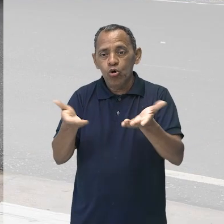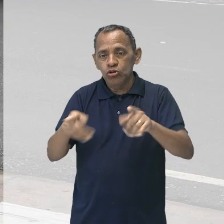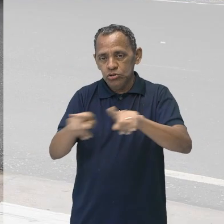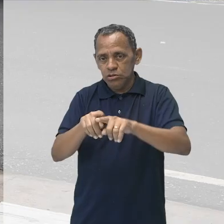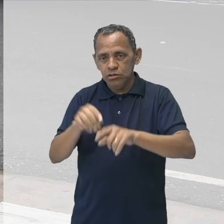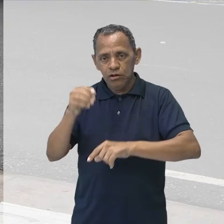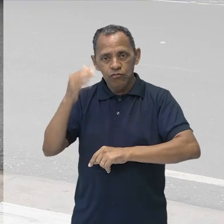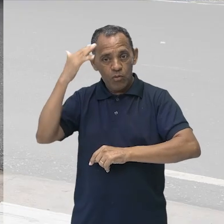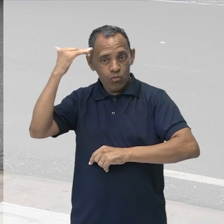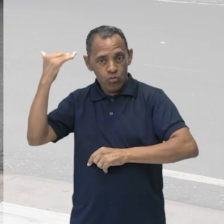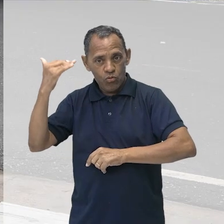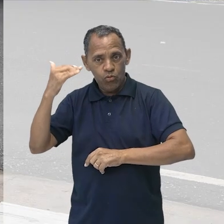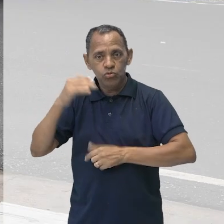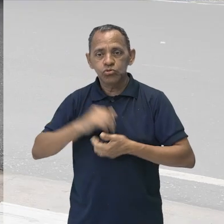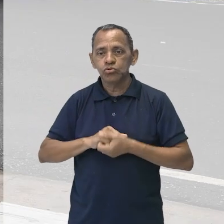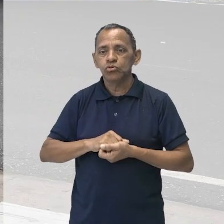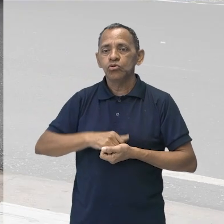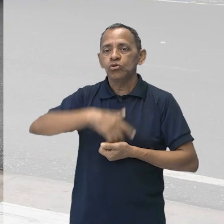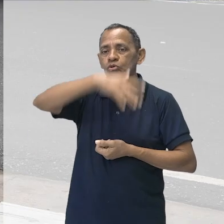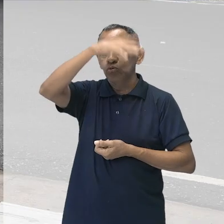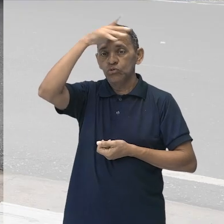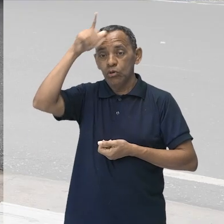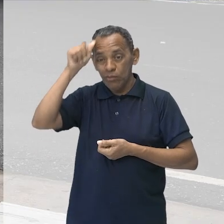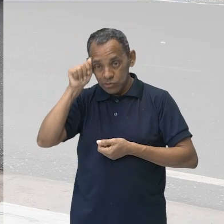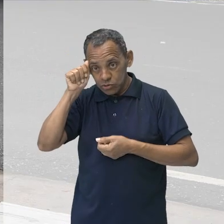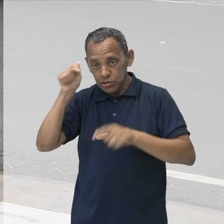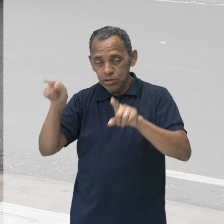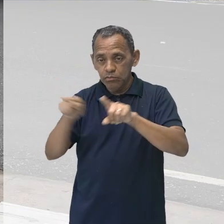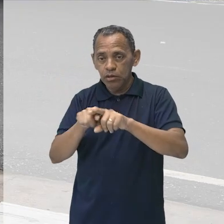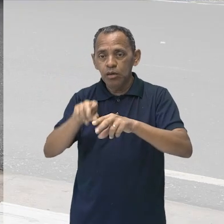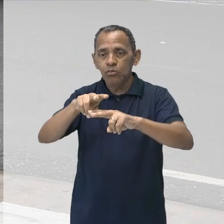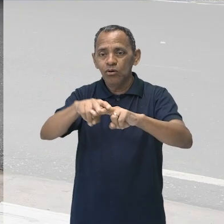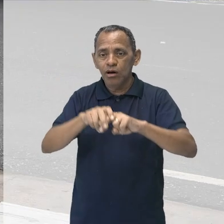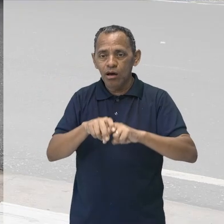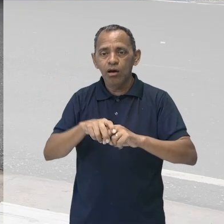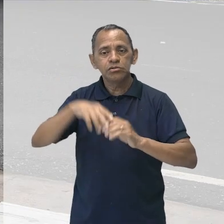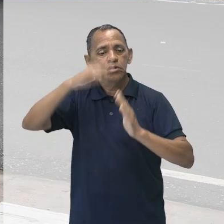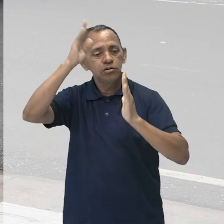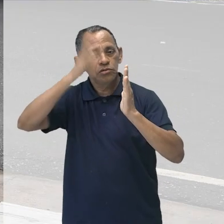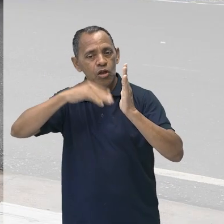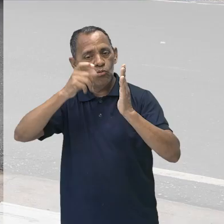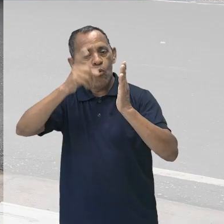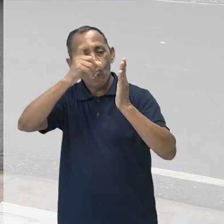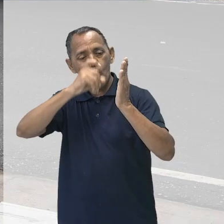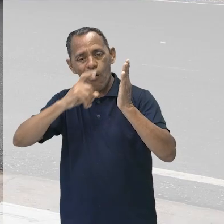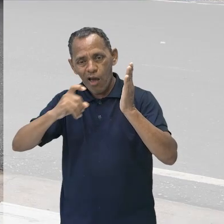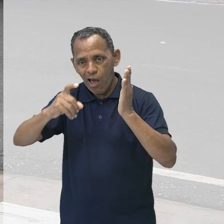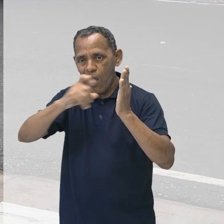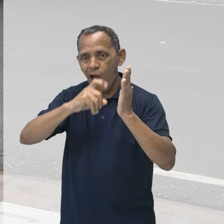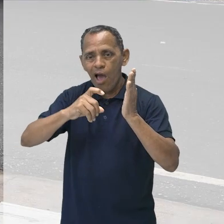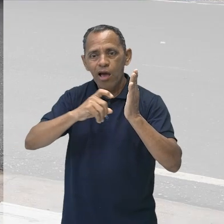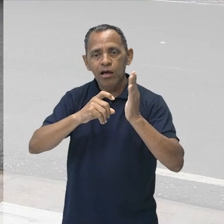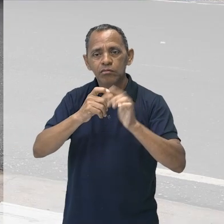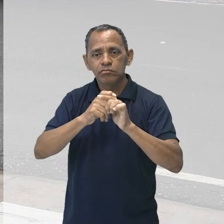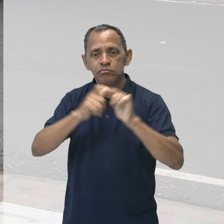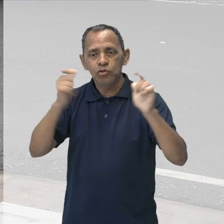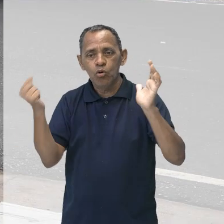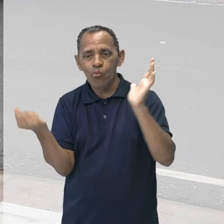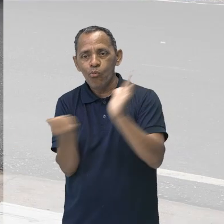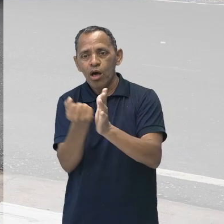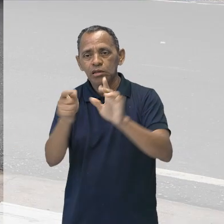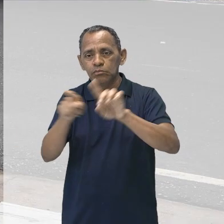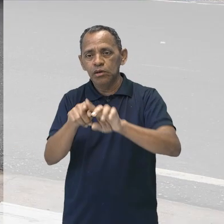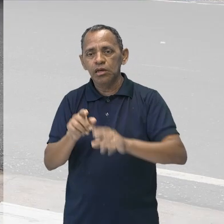conhecido aqui no Amazonas através das suas pinturas de grafite. Sua maior marca está